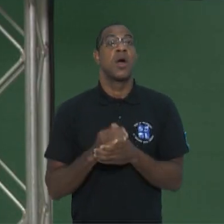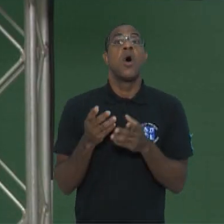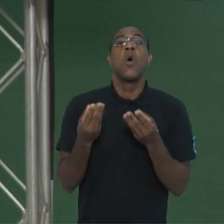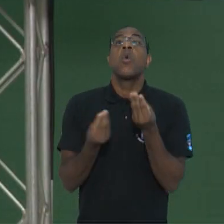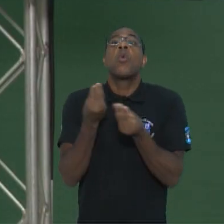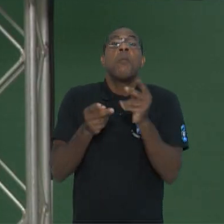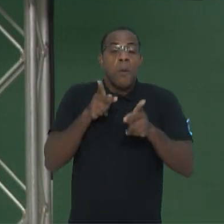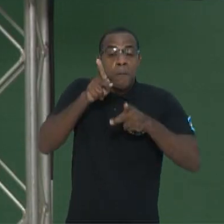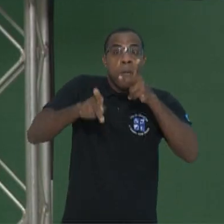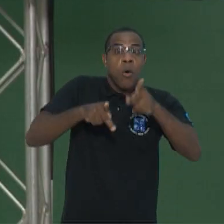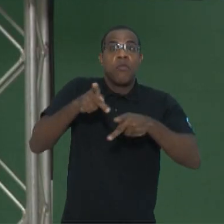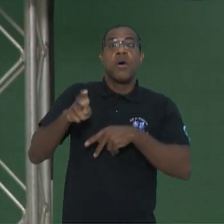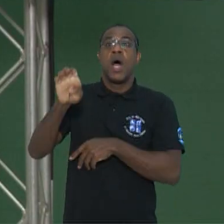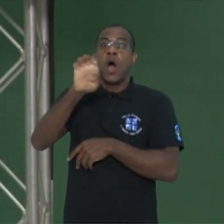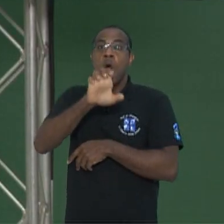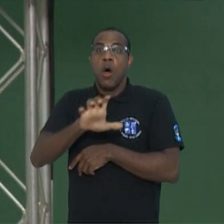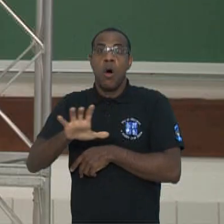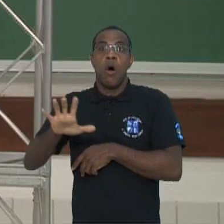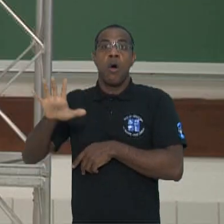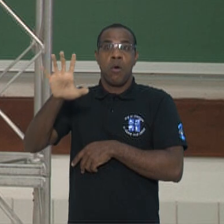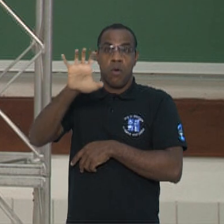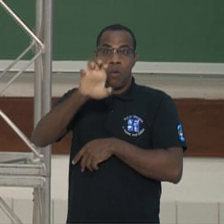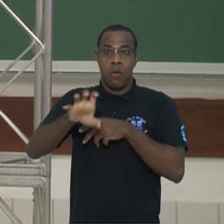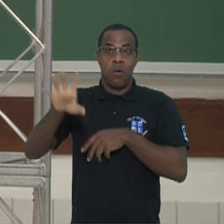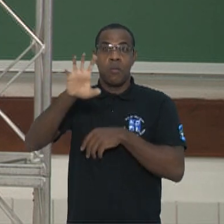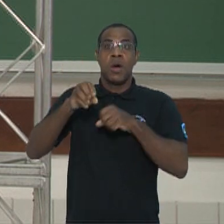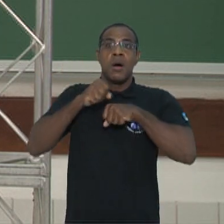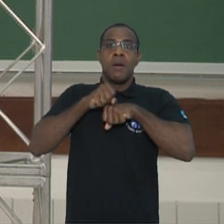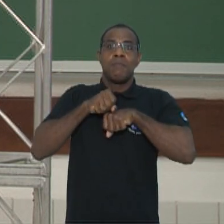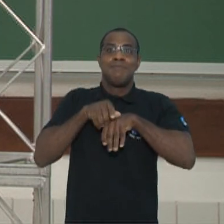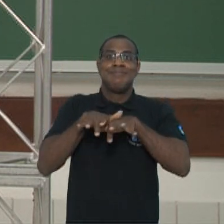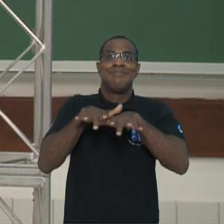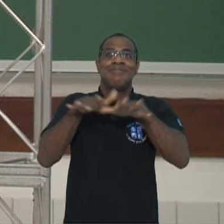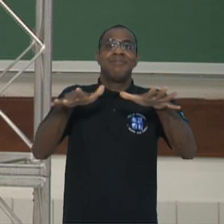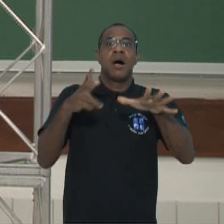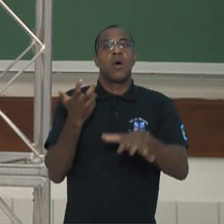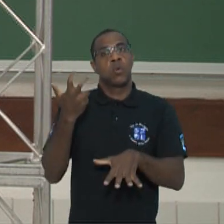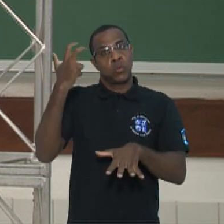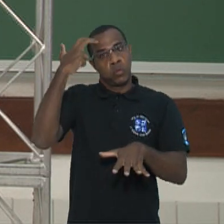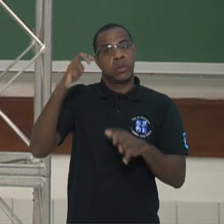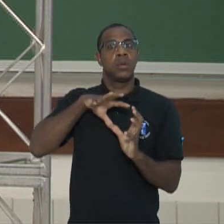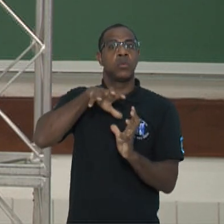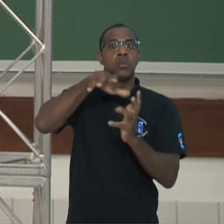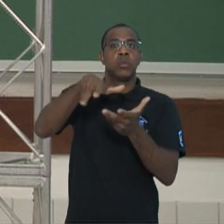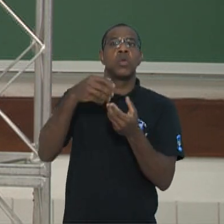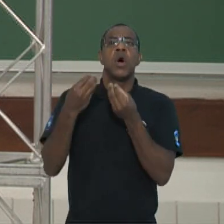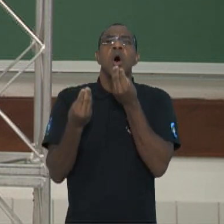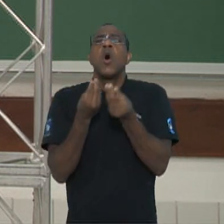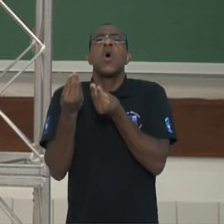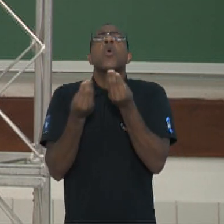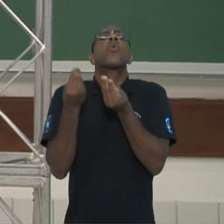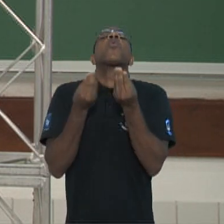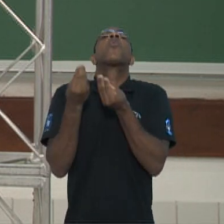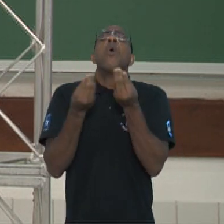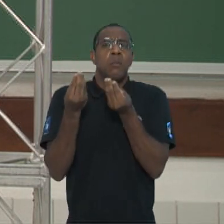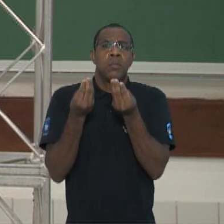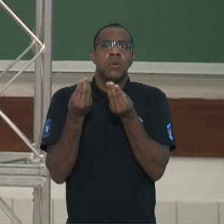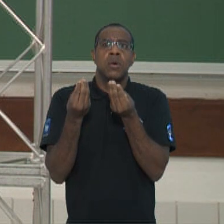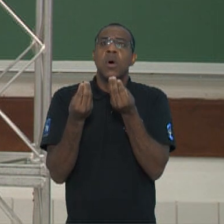povos europeus espalharam a sua cultura pelo mundo. Como que aconteceu essa